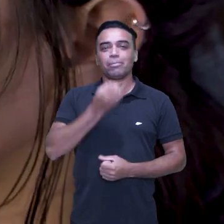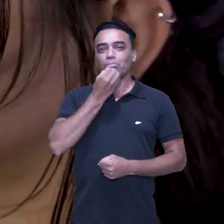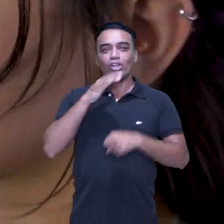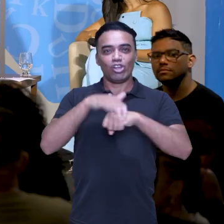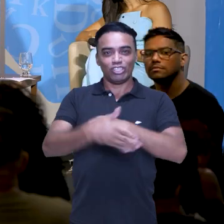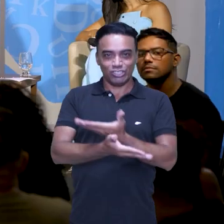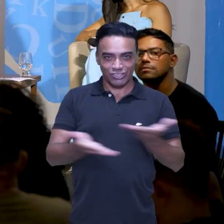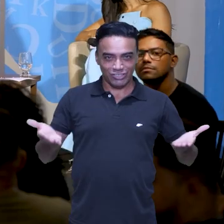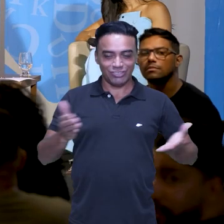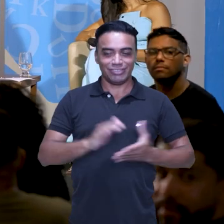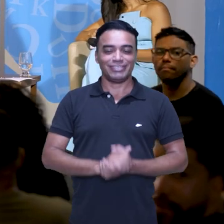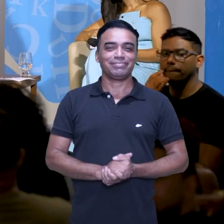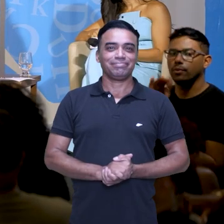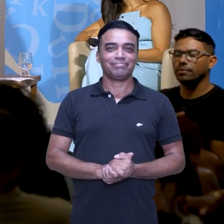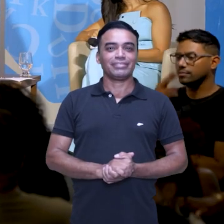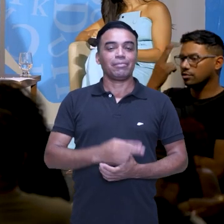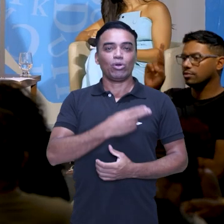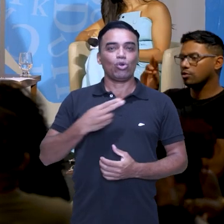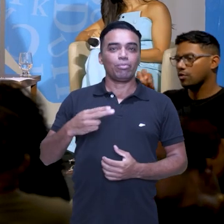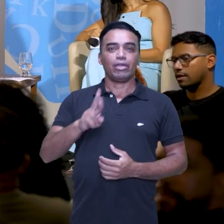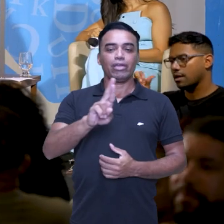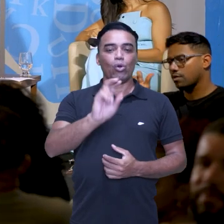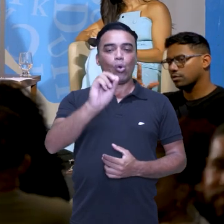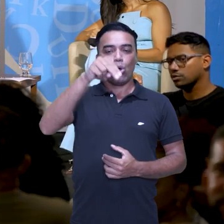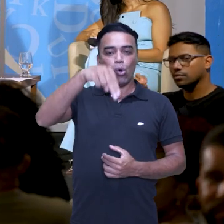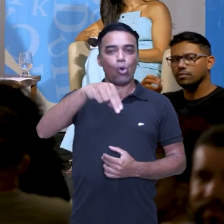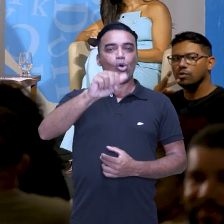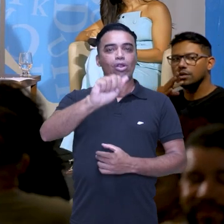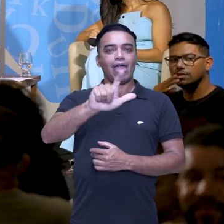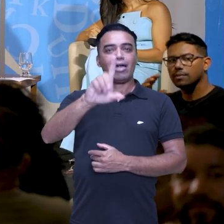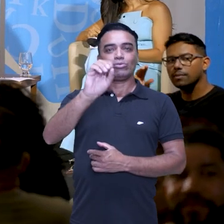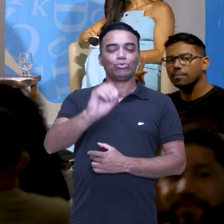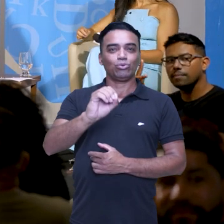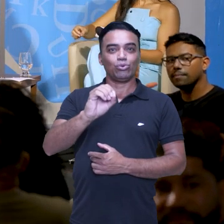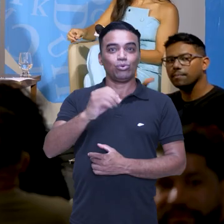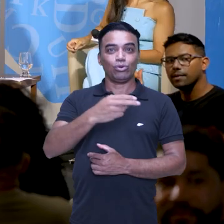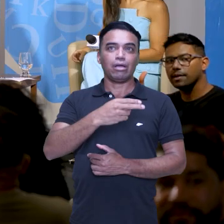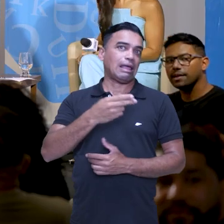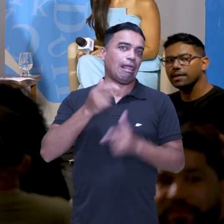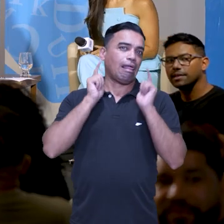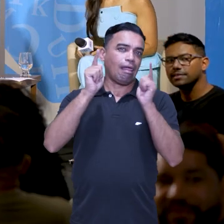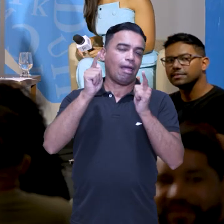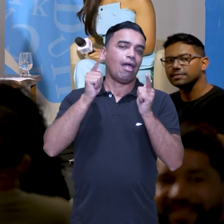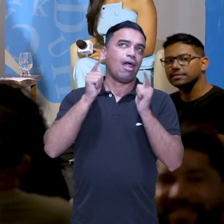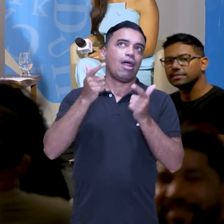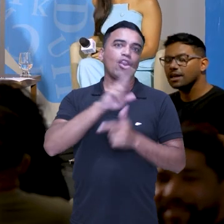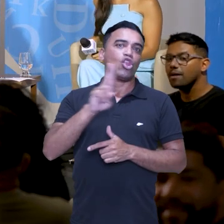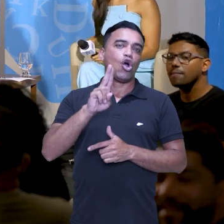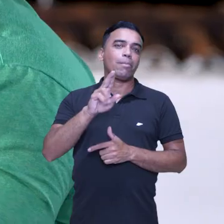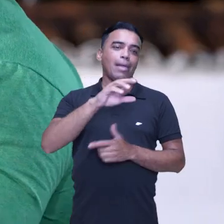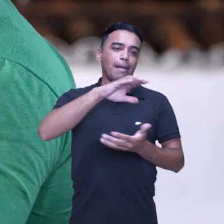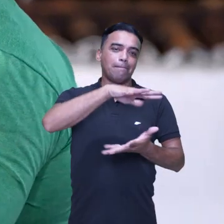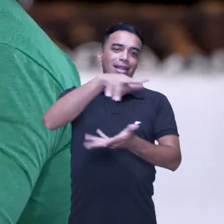noite. Meu nome é Ronaldo, conhecido como Planeta. Aí pergunta, por que Planeta? Porque